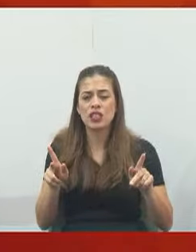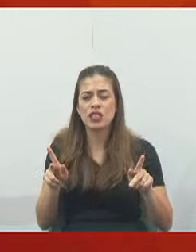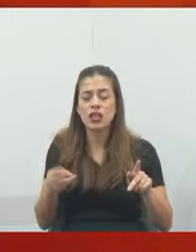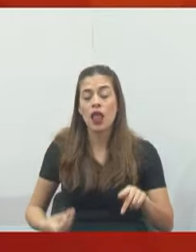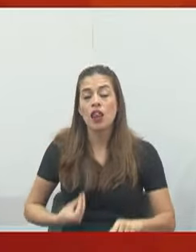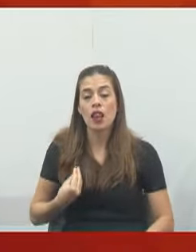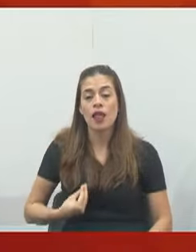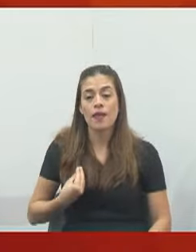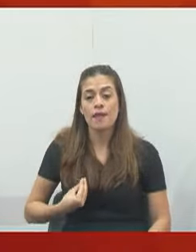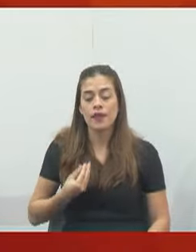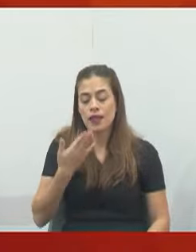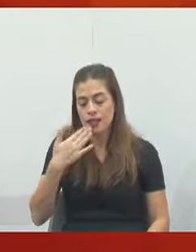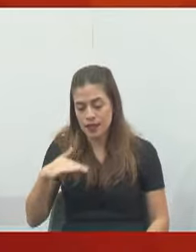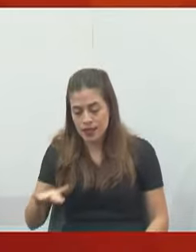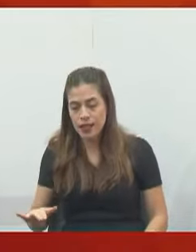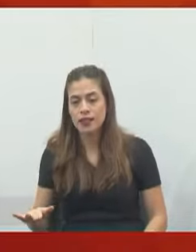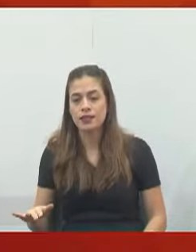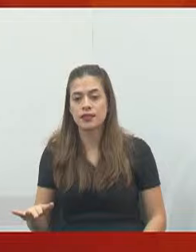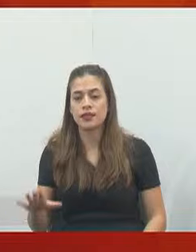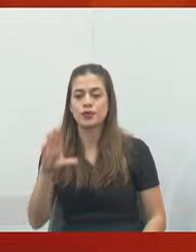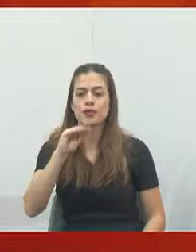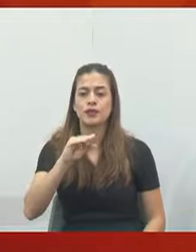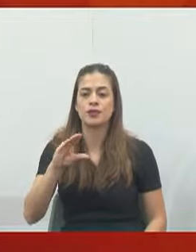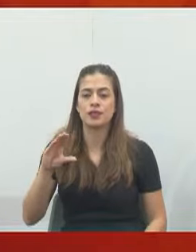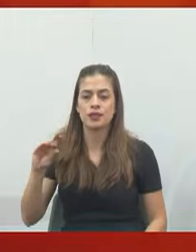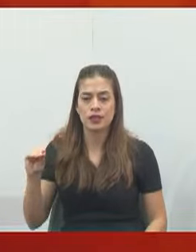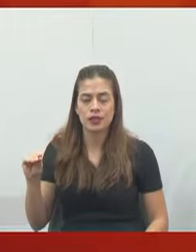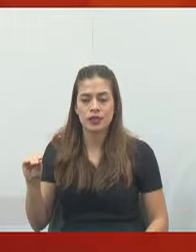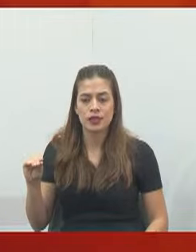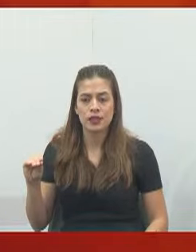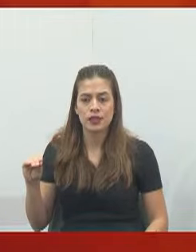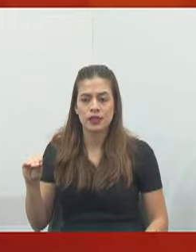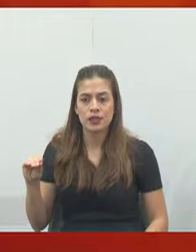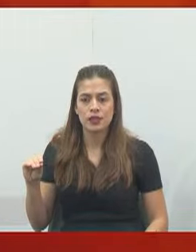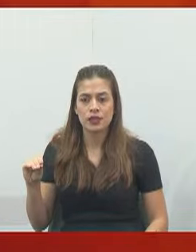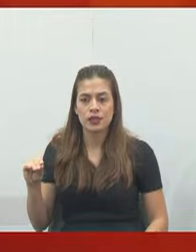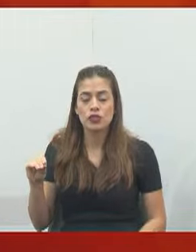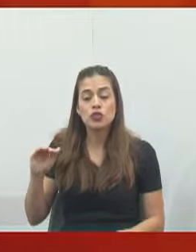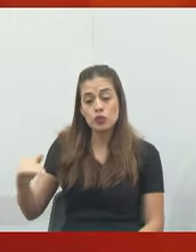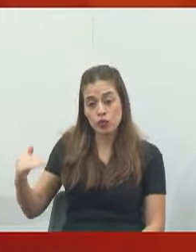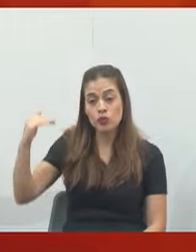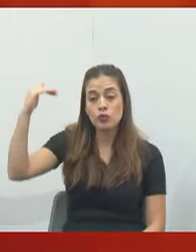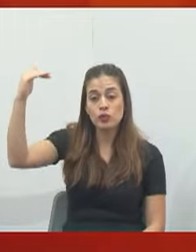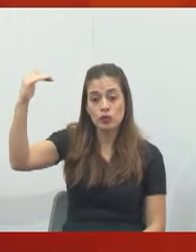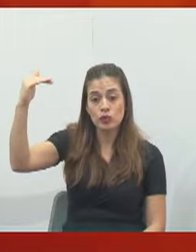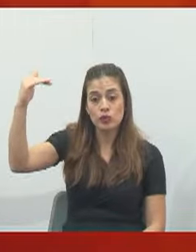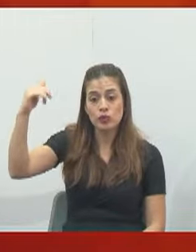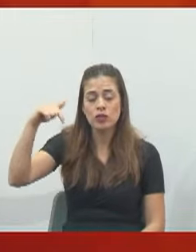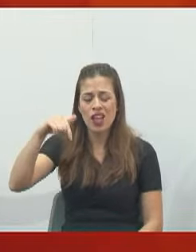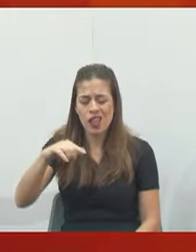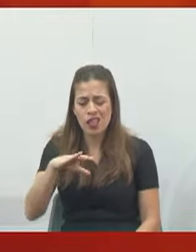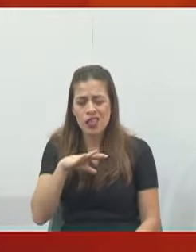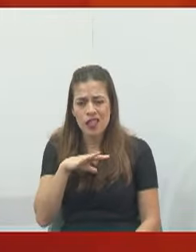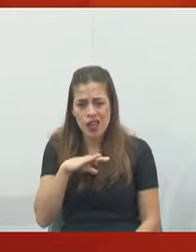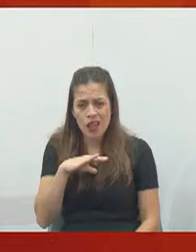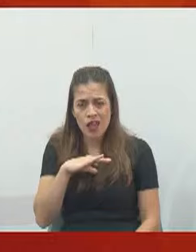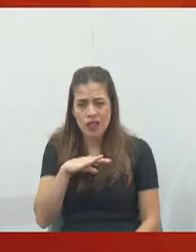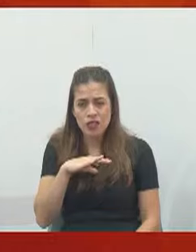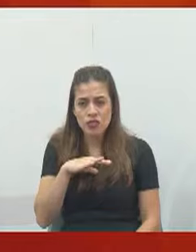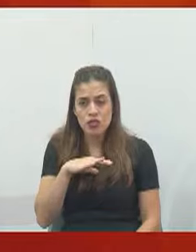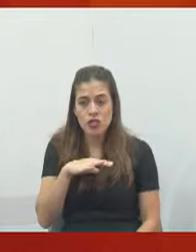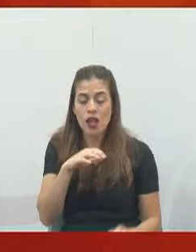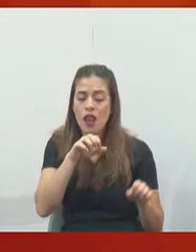na vida das crianças, dos adolescentes e dos adultos nesta cidade, na